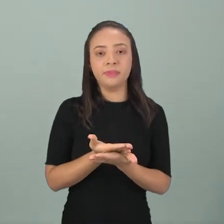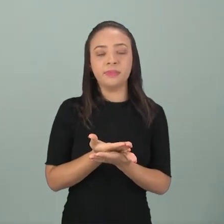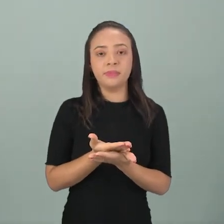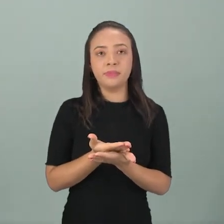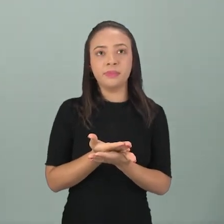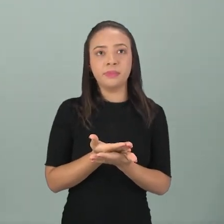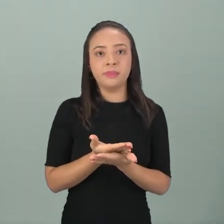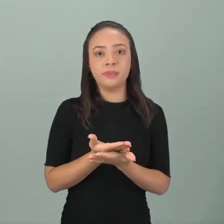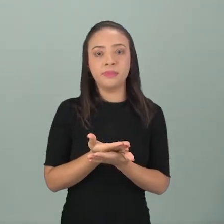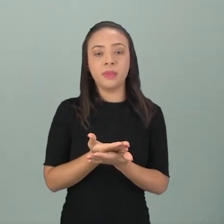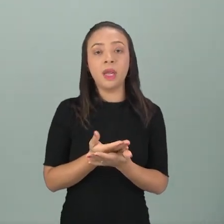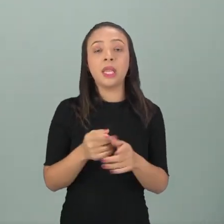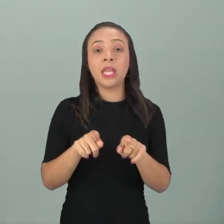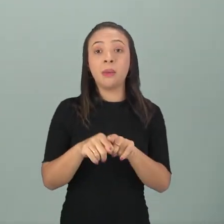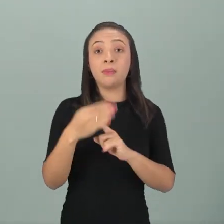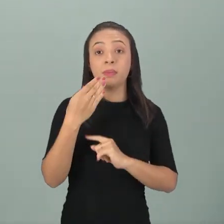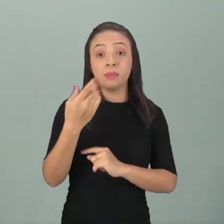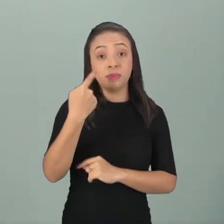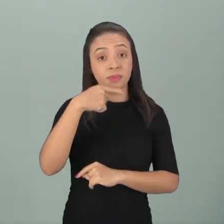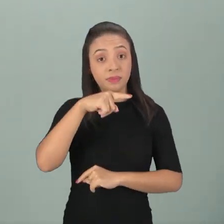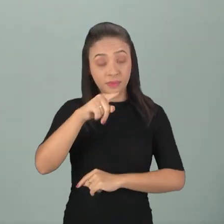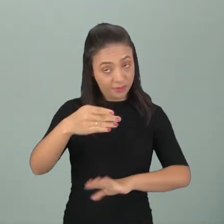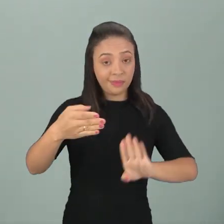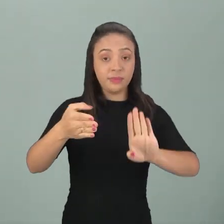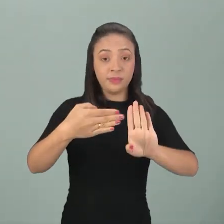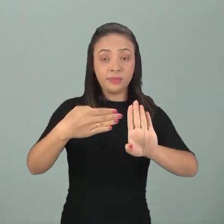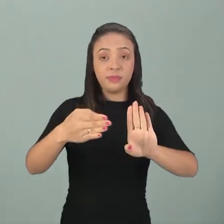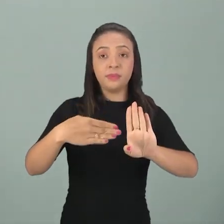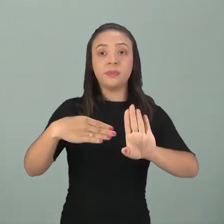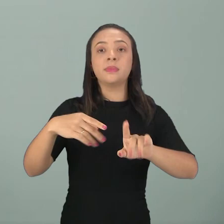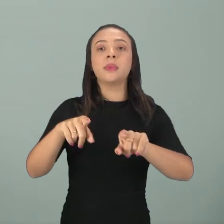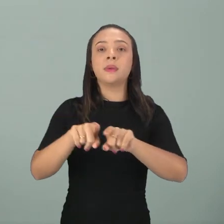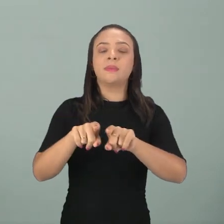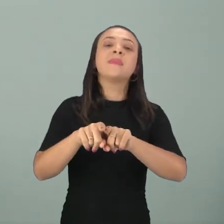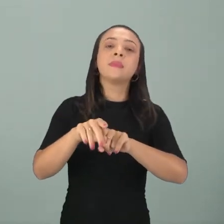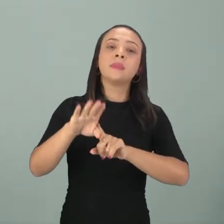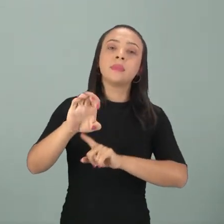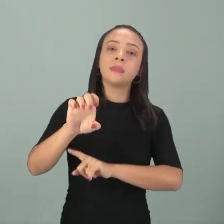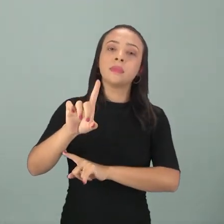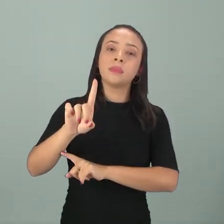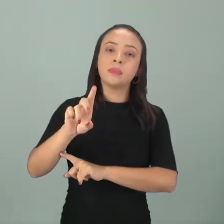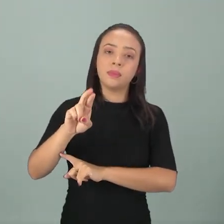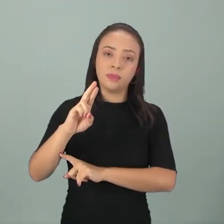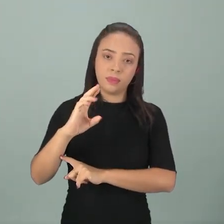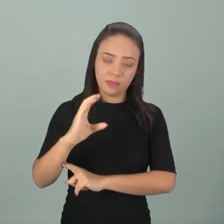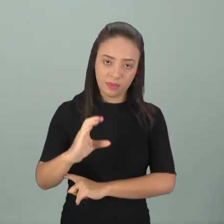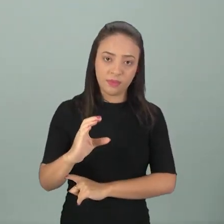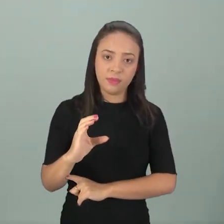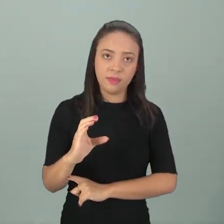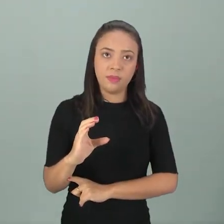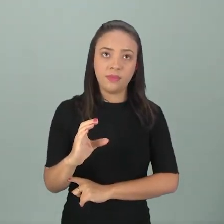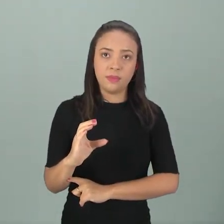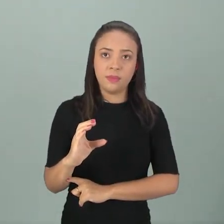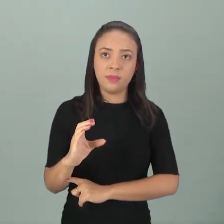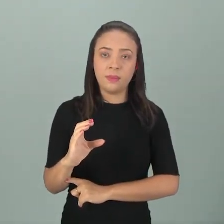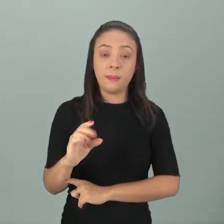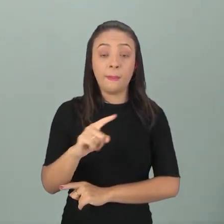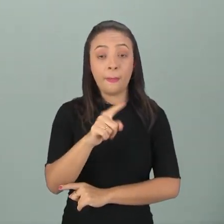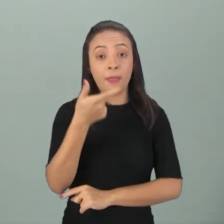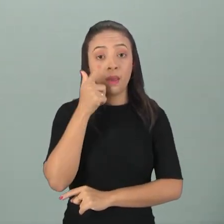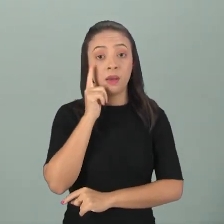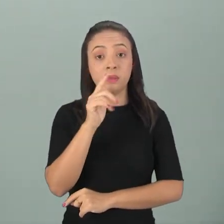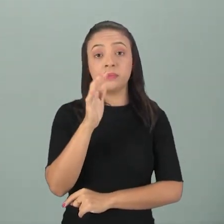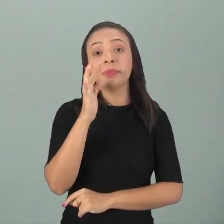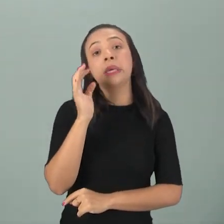nosso vídeo. Peço que vocês acessem, visitem o nosso portal edu.acre para que vocês